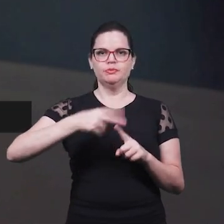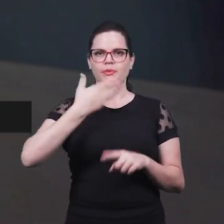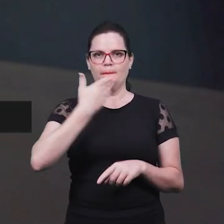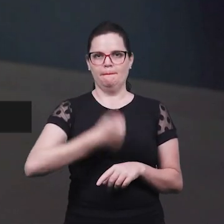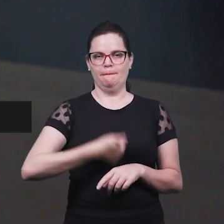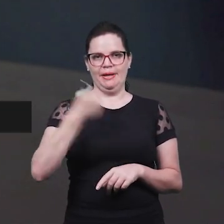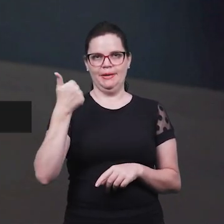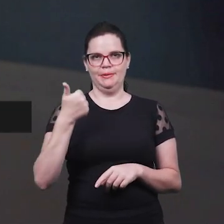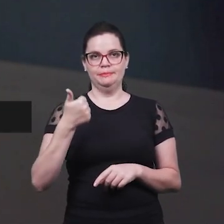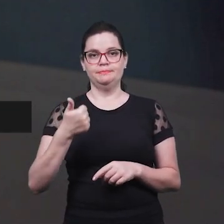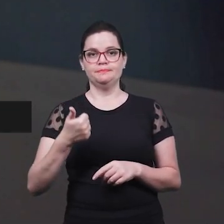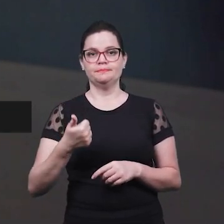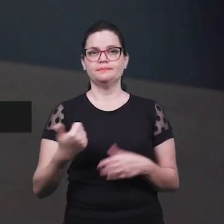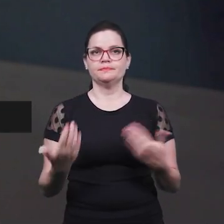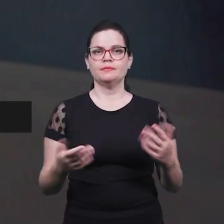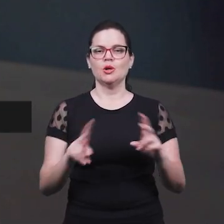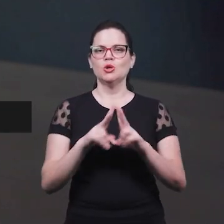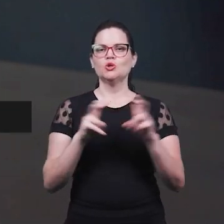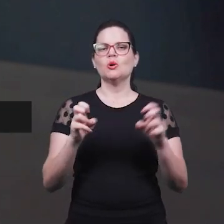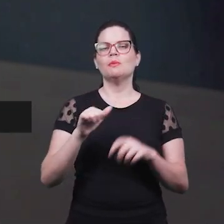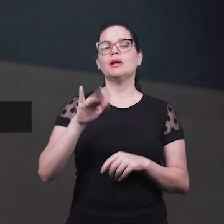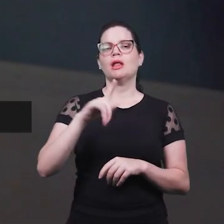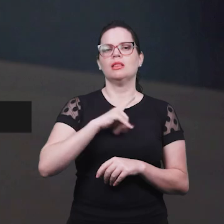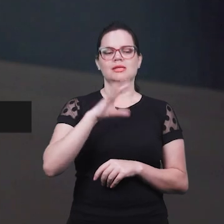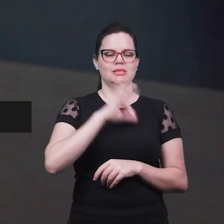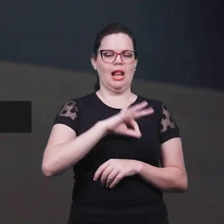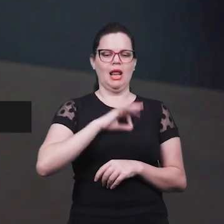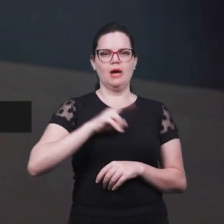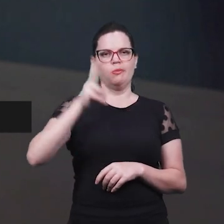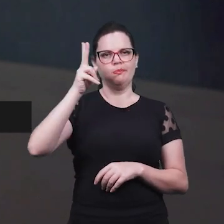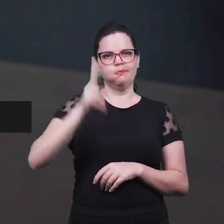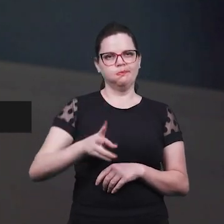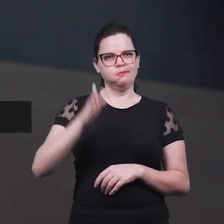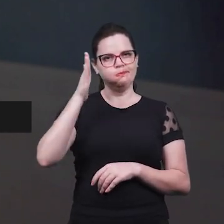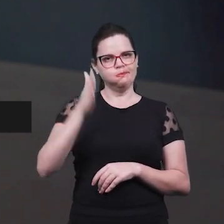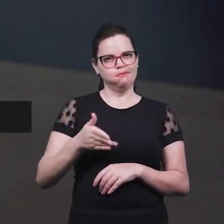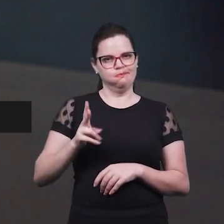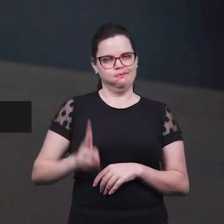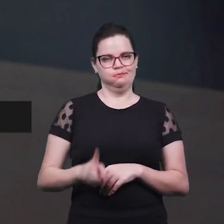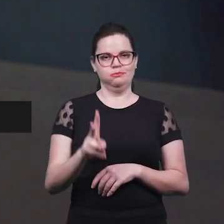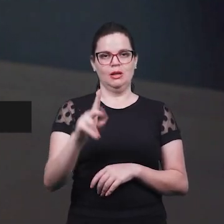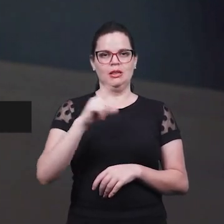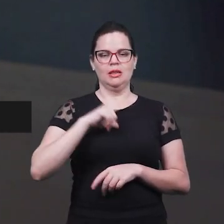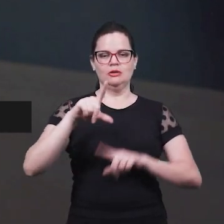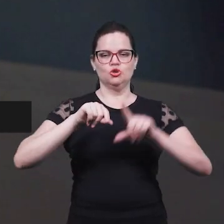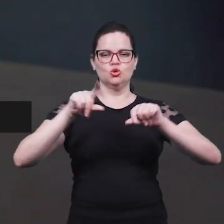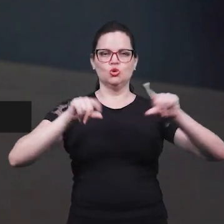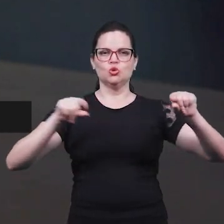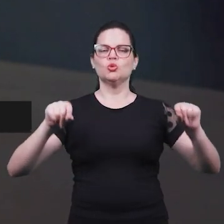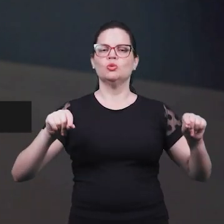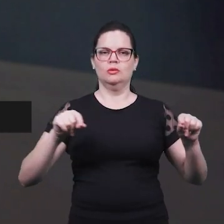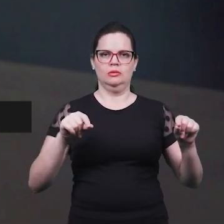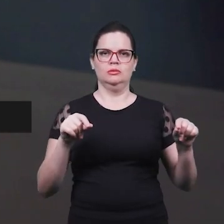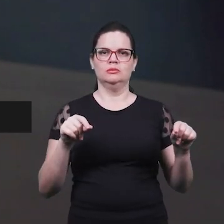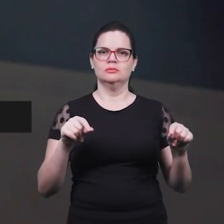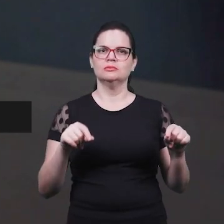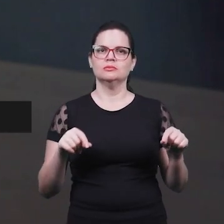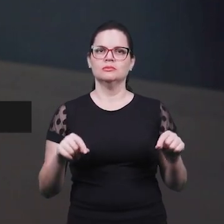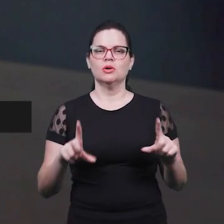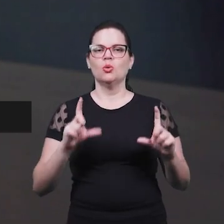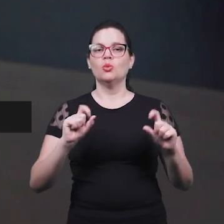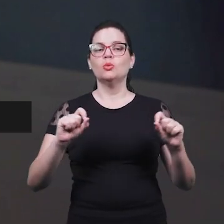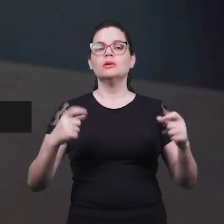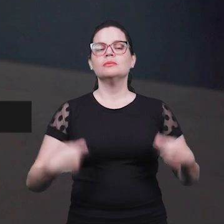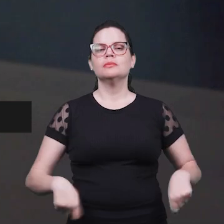No mundo de renda fixa, as alternativas elas são muito conhecidas, certo? O que tem que se fazer